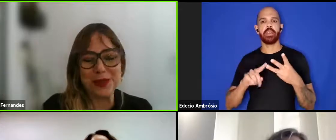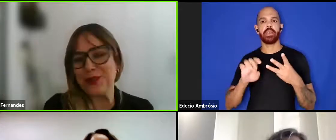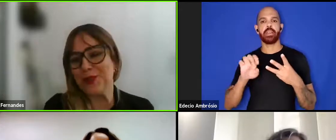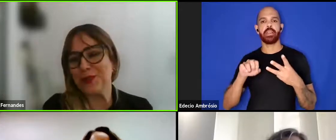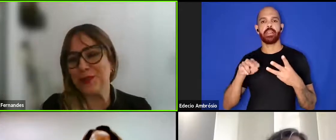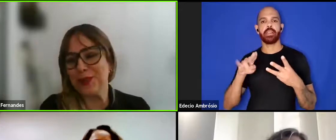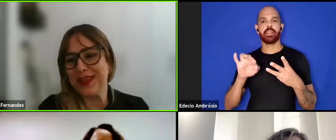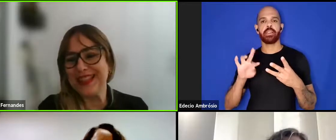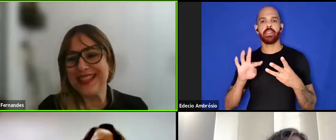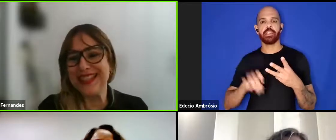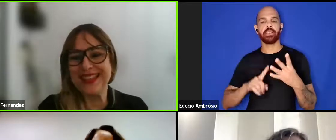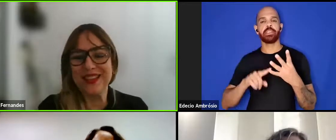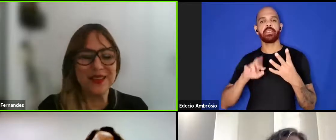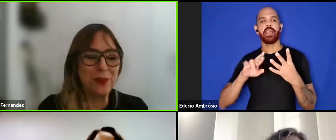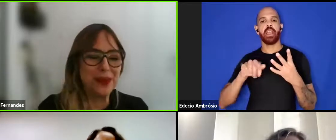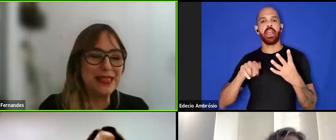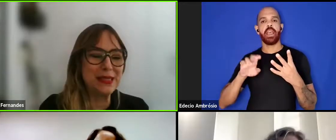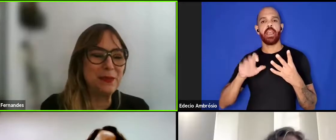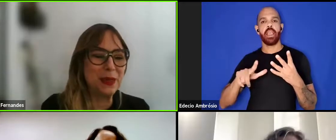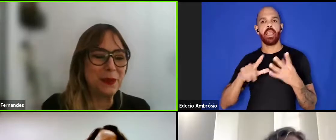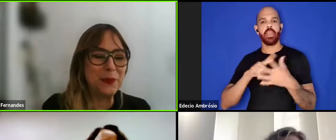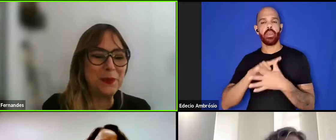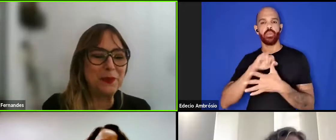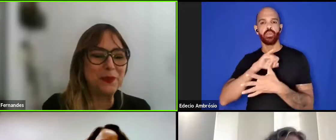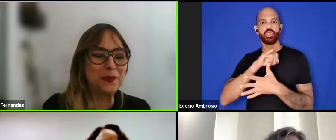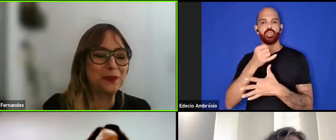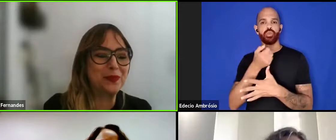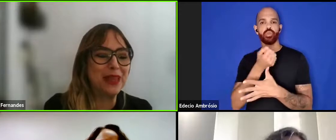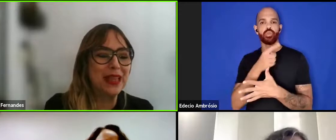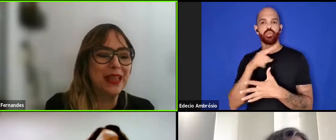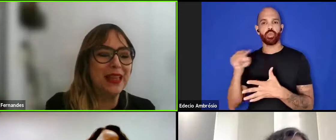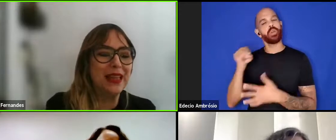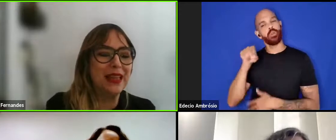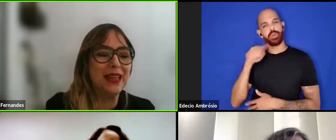João Aprijo por esse prêmio.